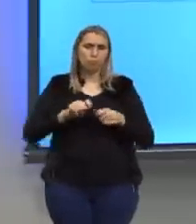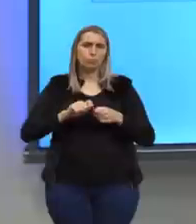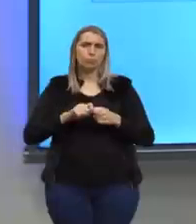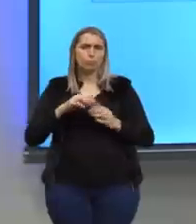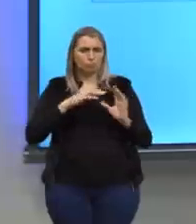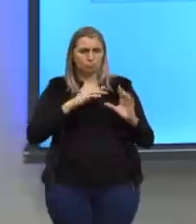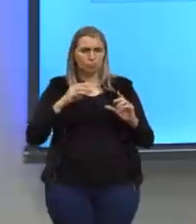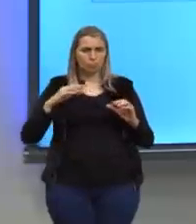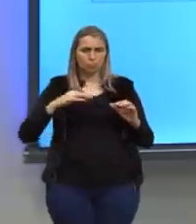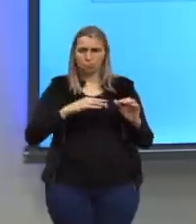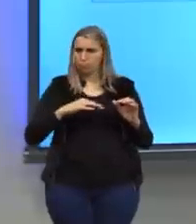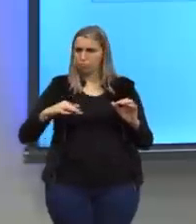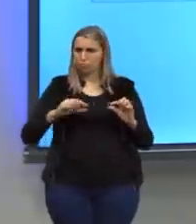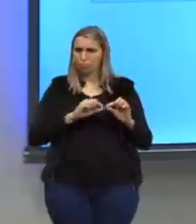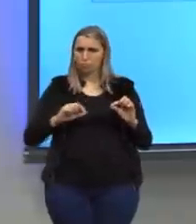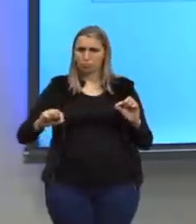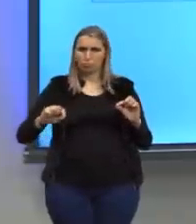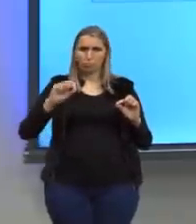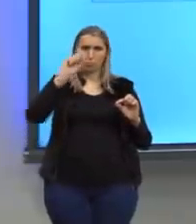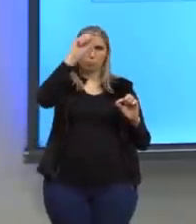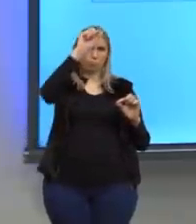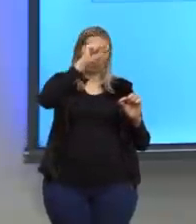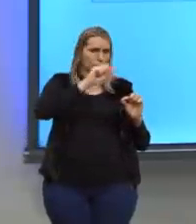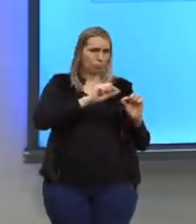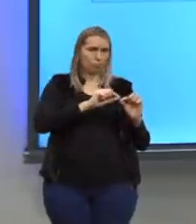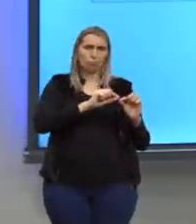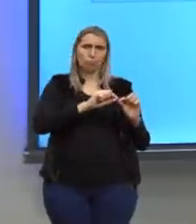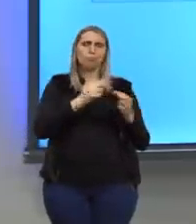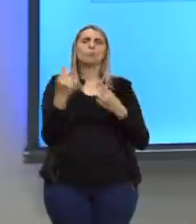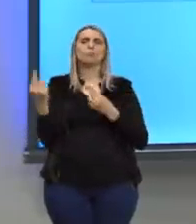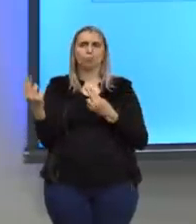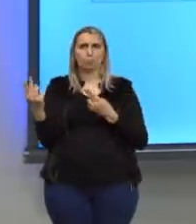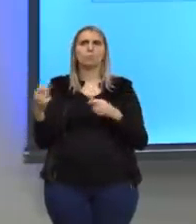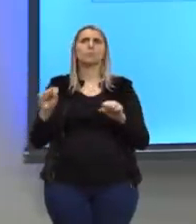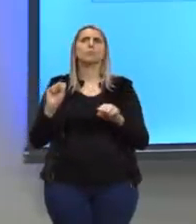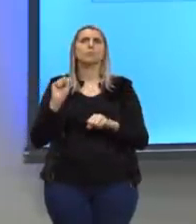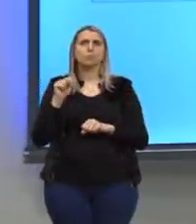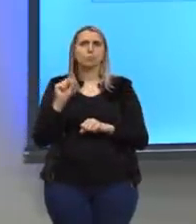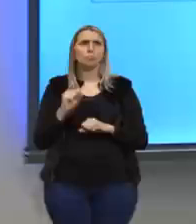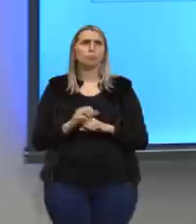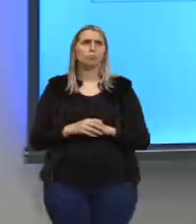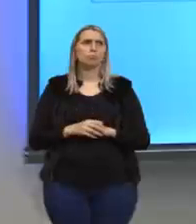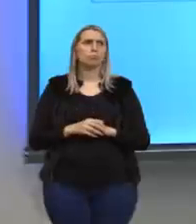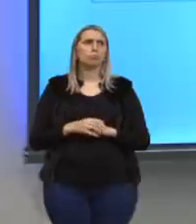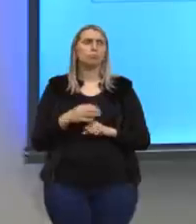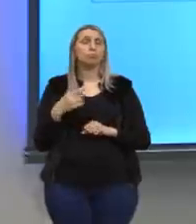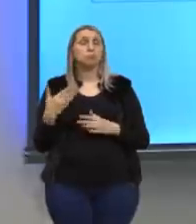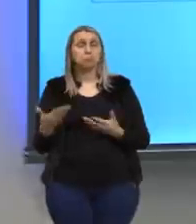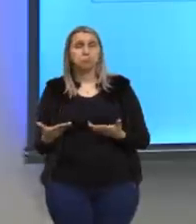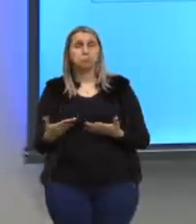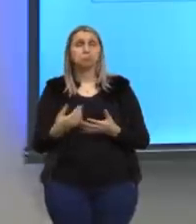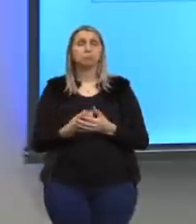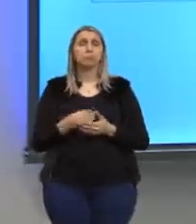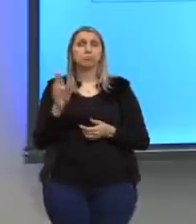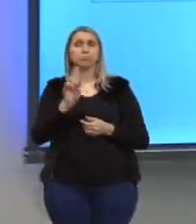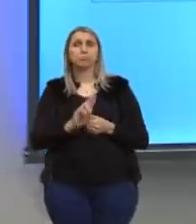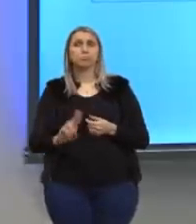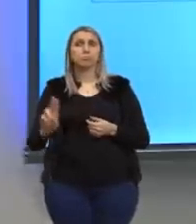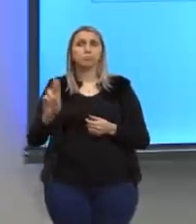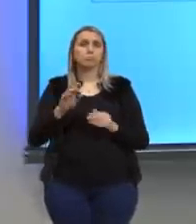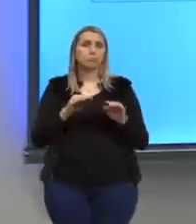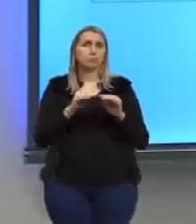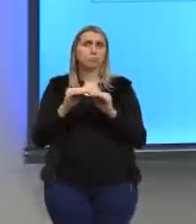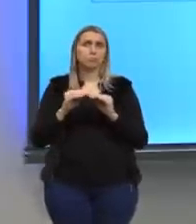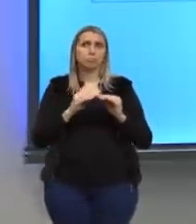sombra, a altura e o raio solar, eles são semelhantes, certo? Bom, então, sendo assim, eu vou usar a proporção.